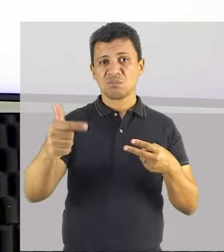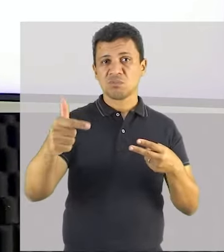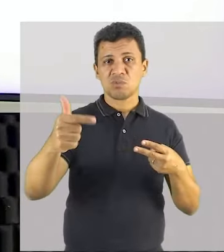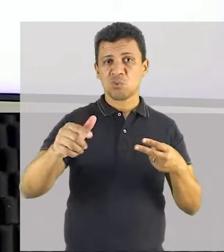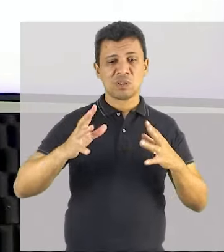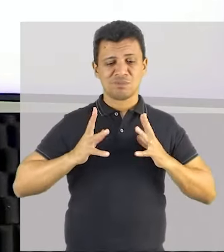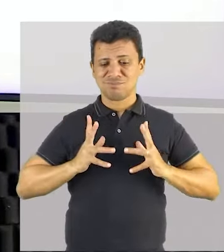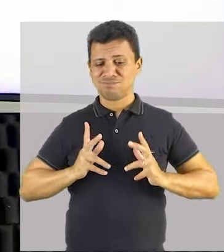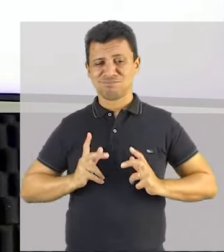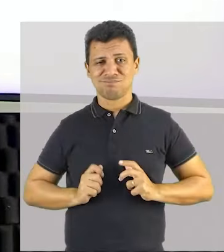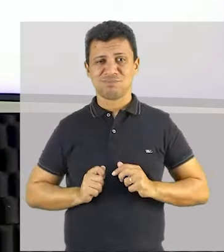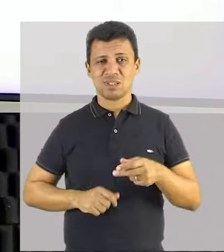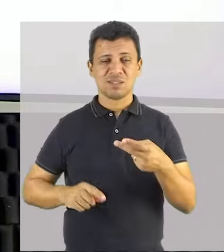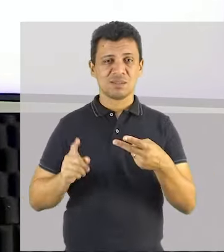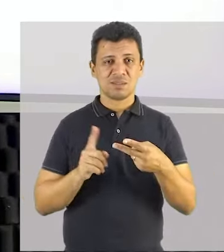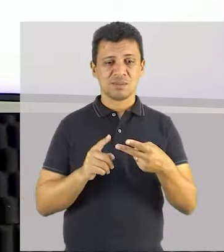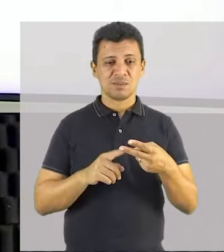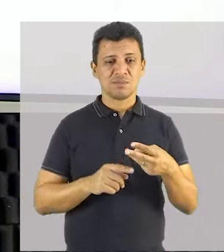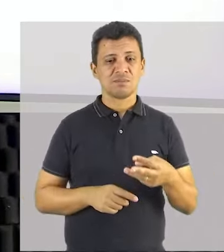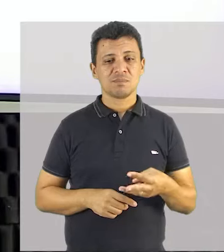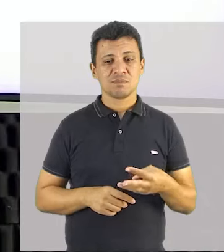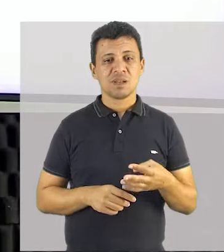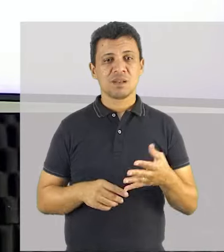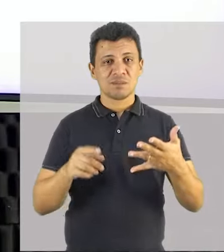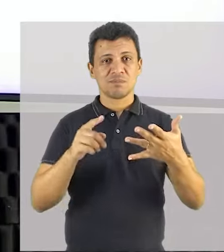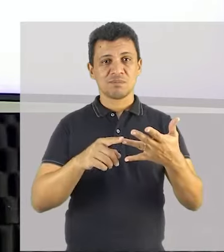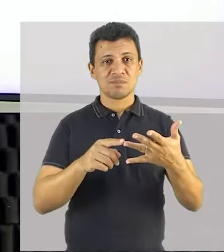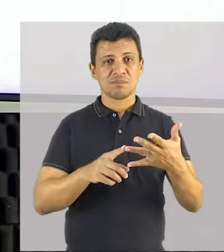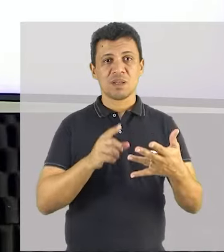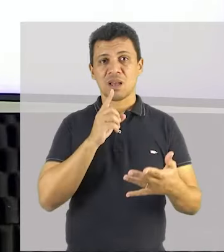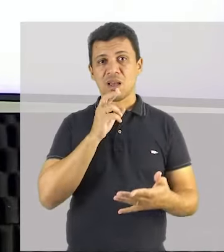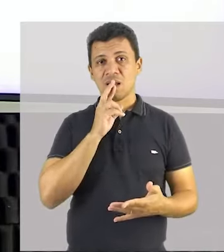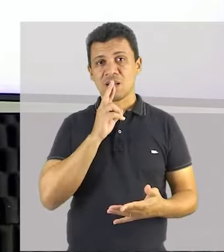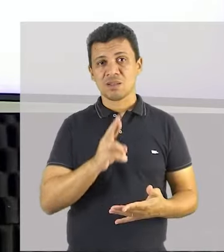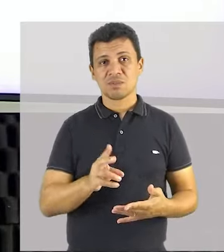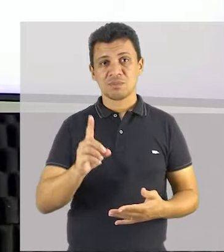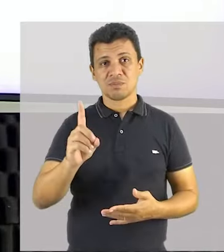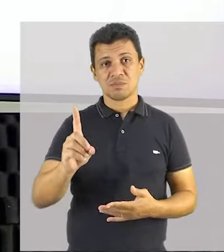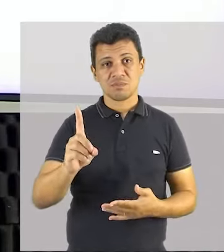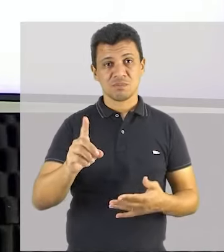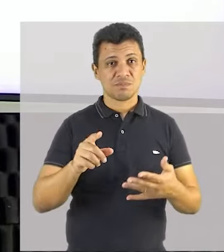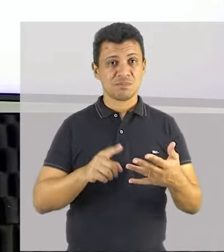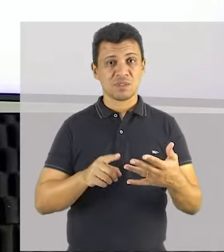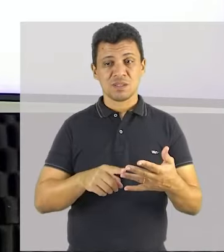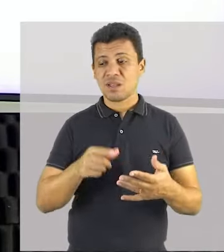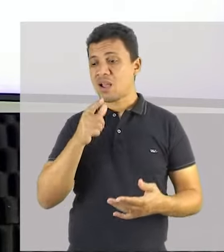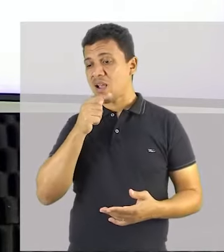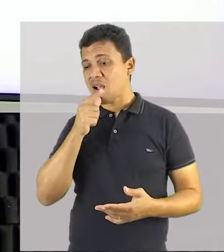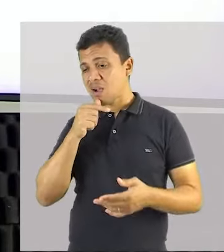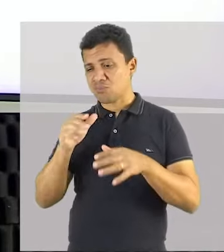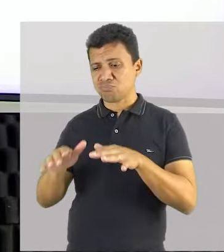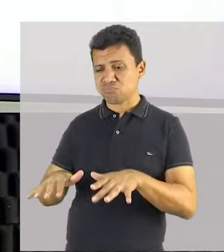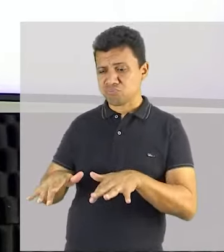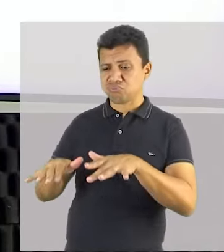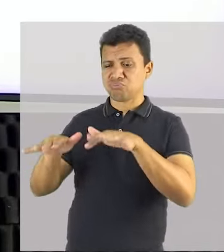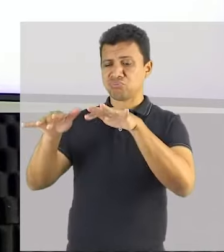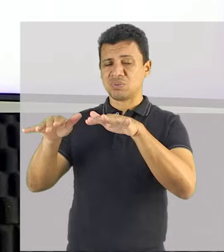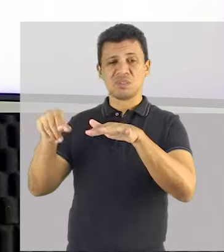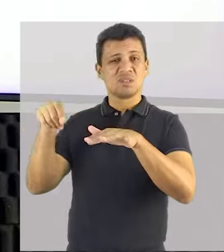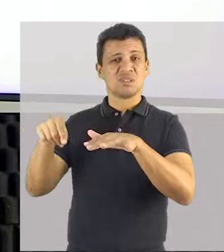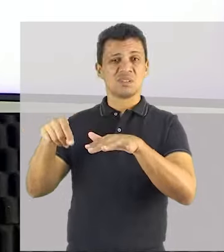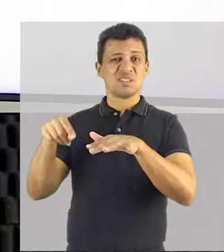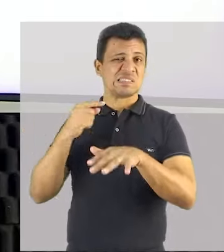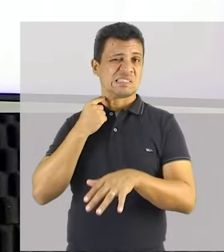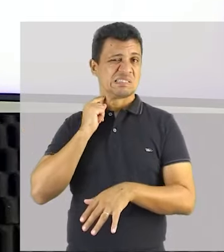não saneado então a gente chega a leptospirose porque é característica desses ambientes alagados porque ele